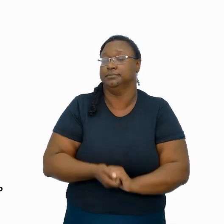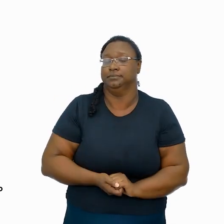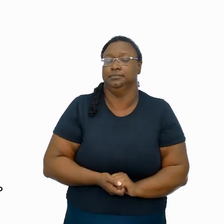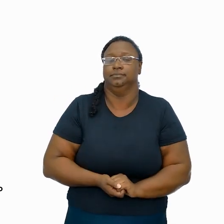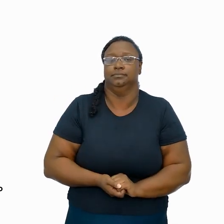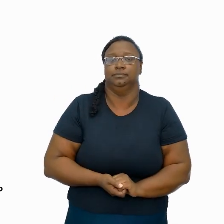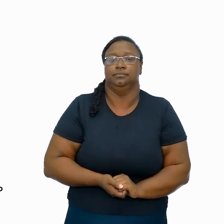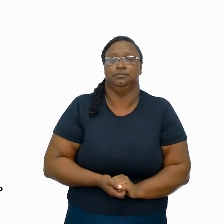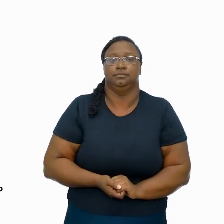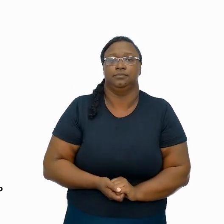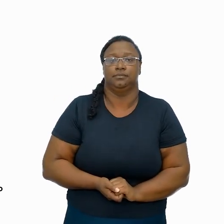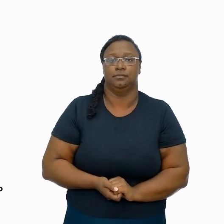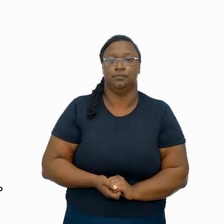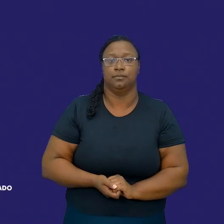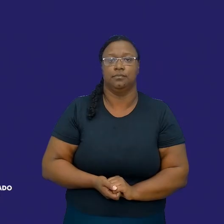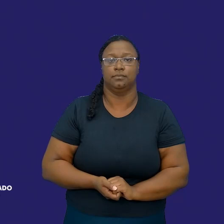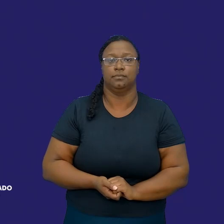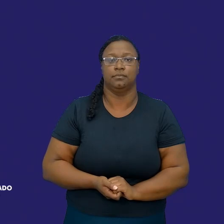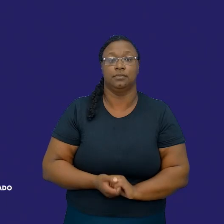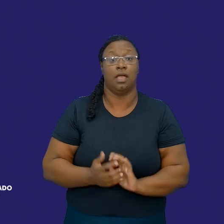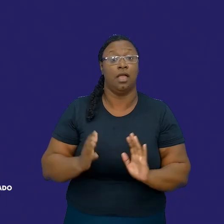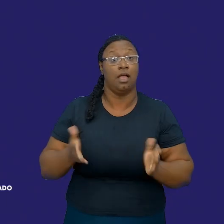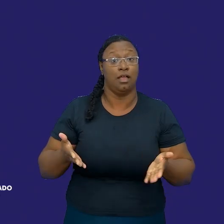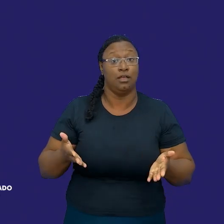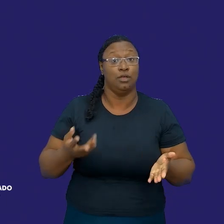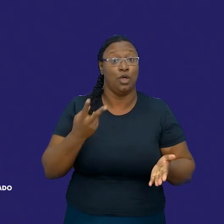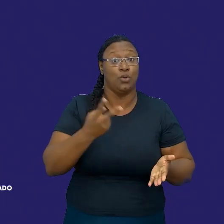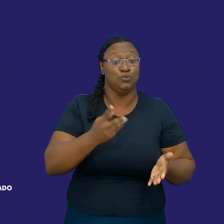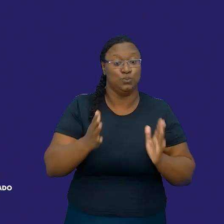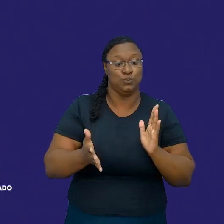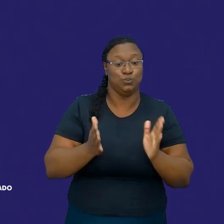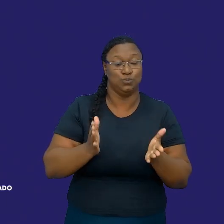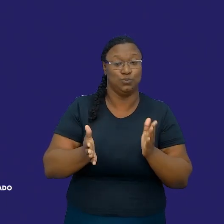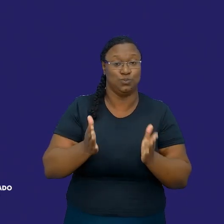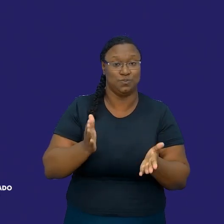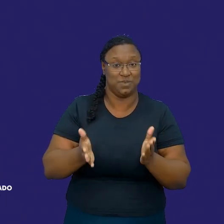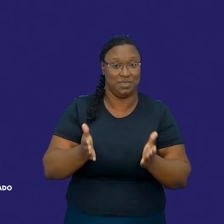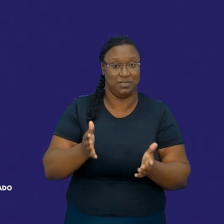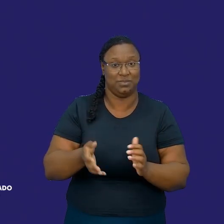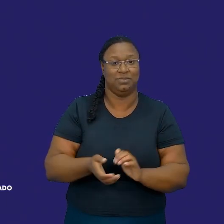ali. Chegamos então, né, no nosso